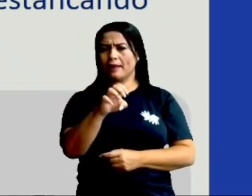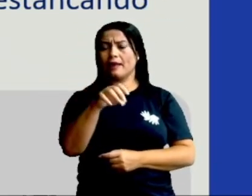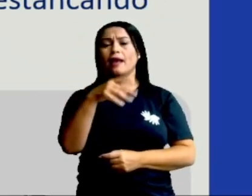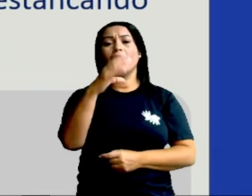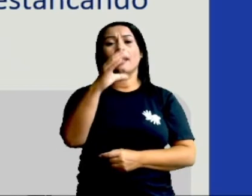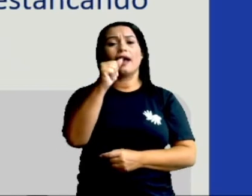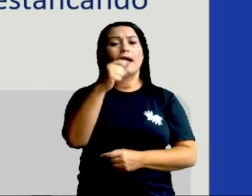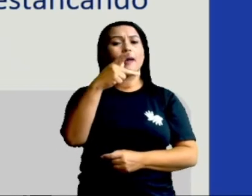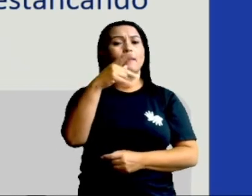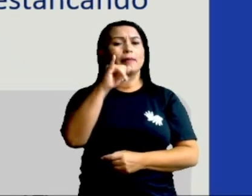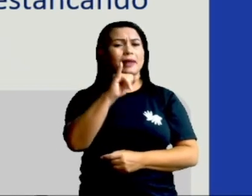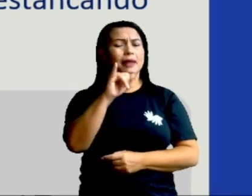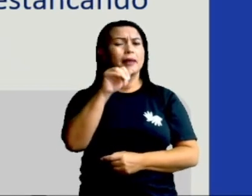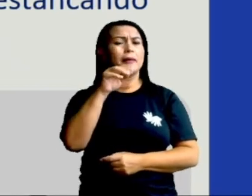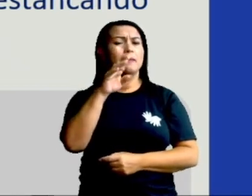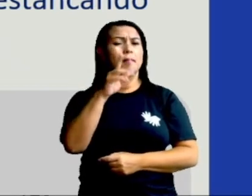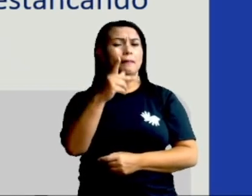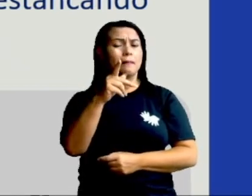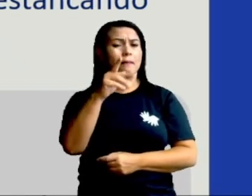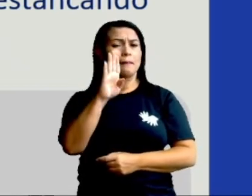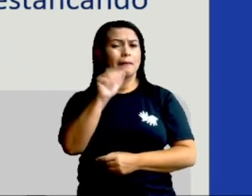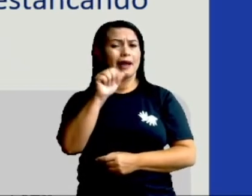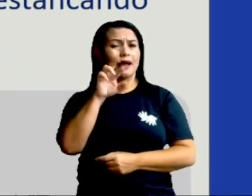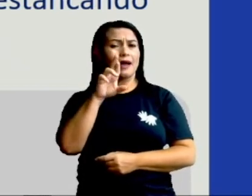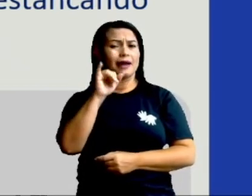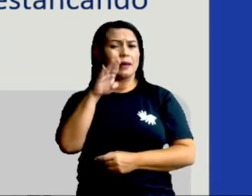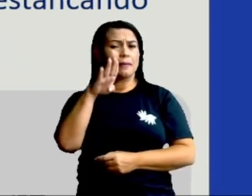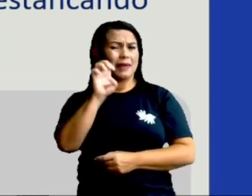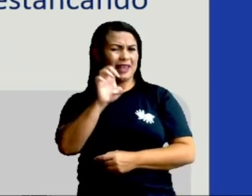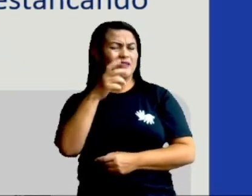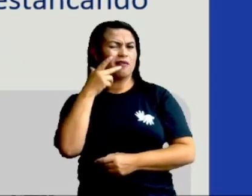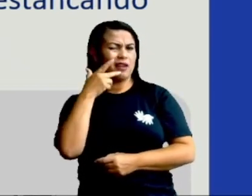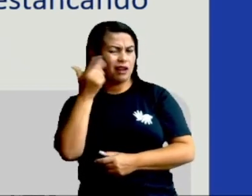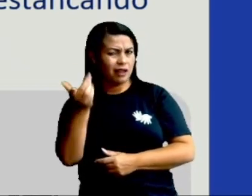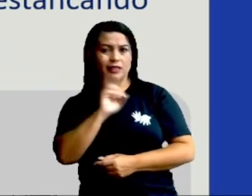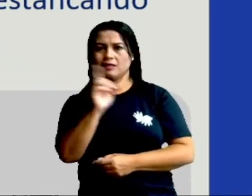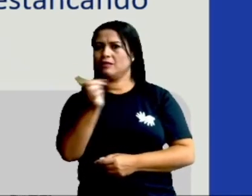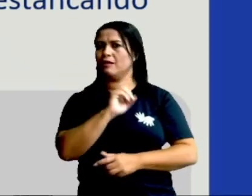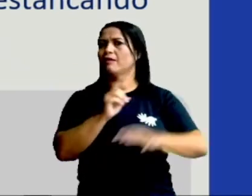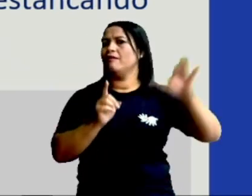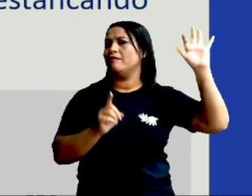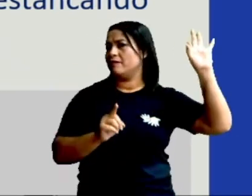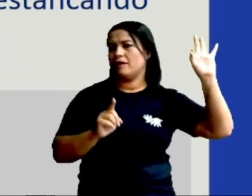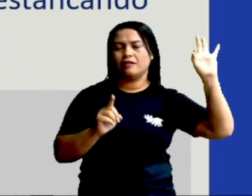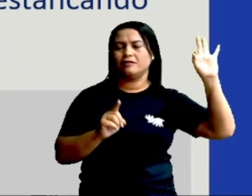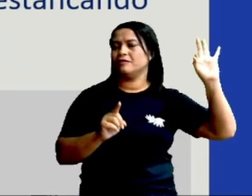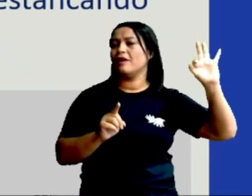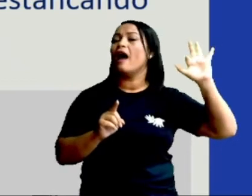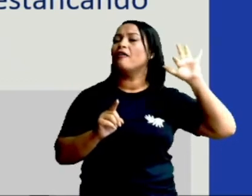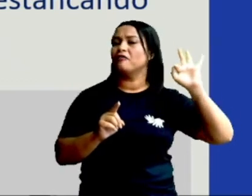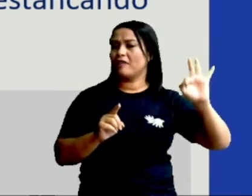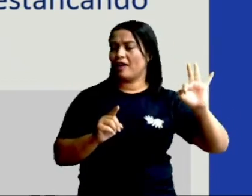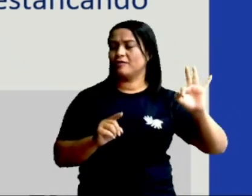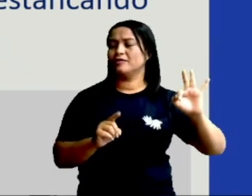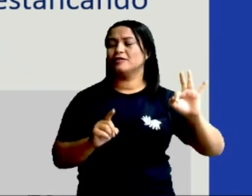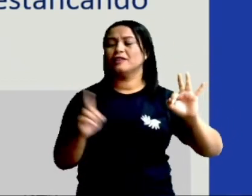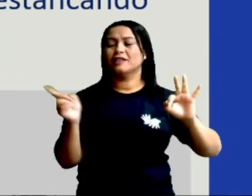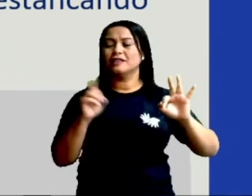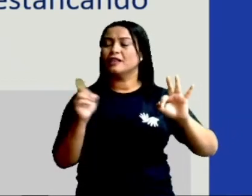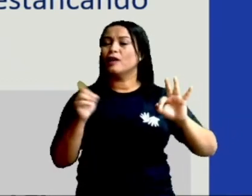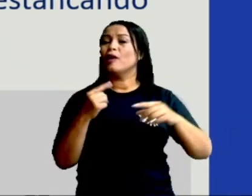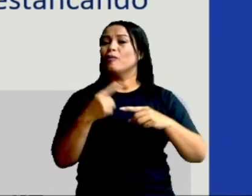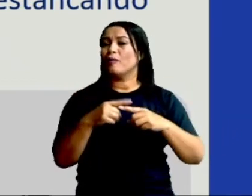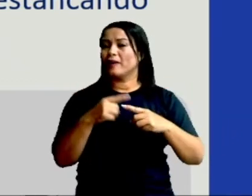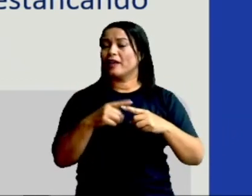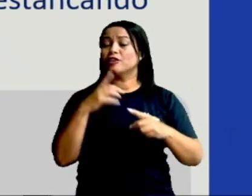e eu falei do Rio Capibaribe das falso né O Rio Capibaribe não faz parte dessa região O Rio